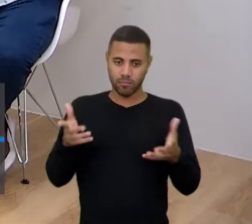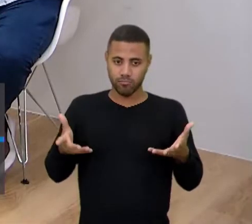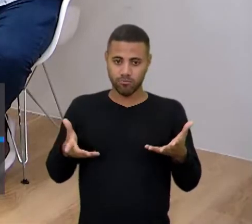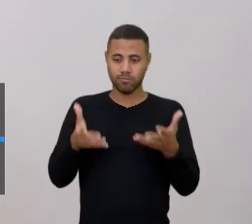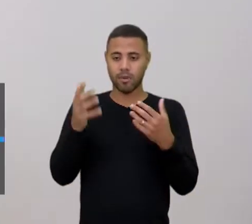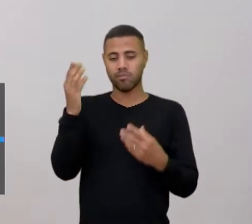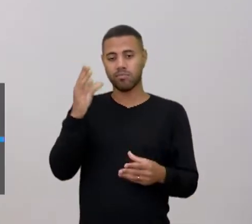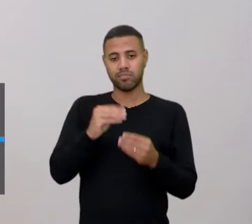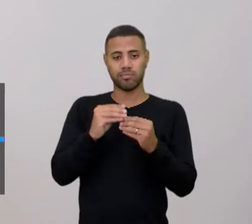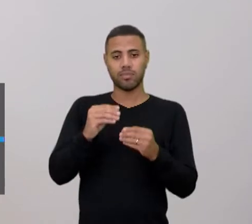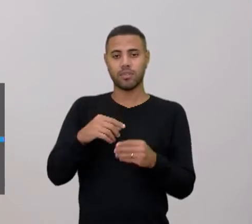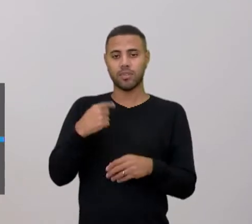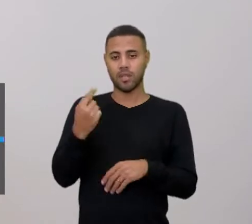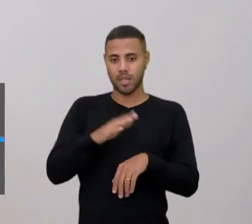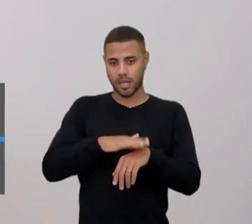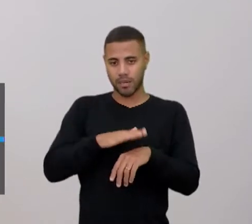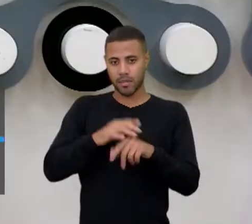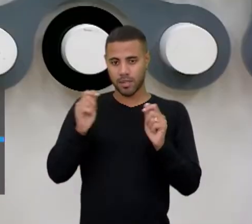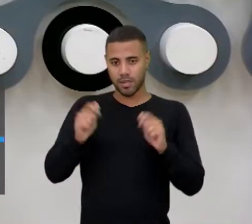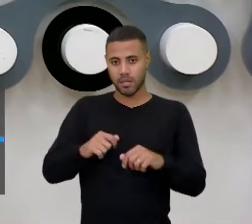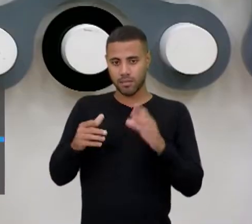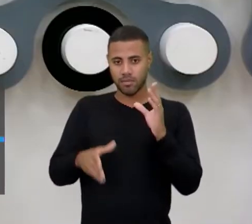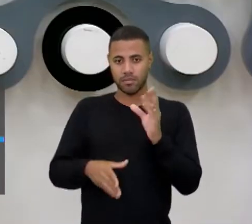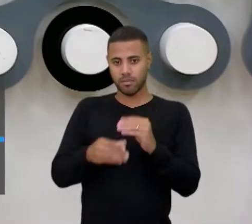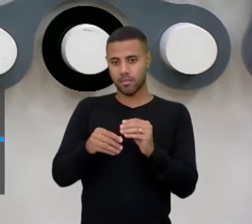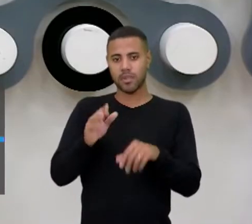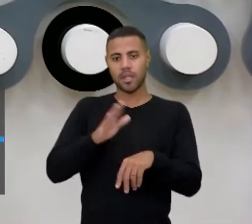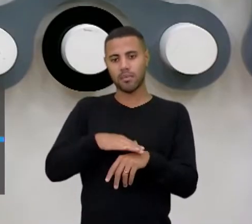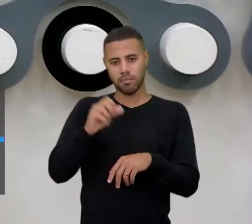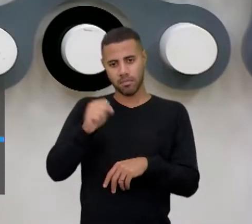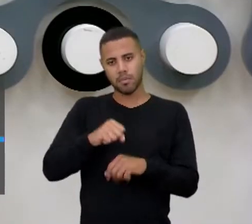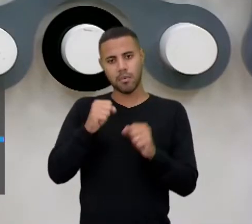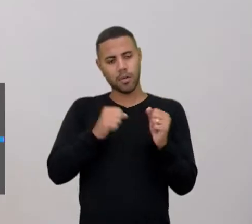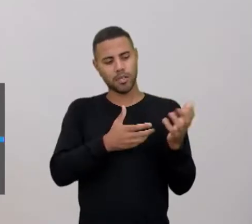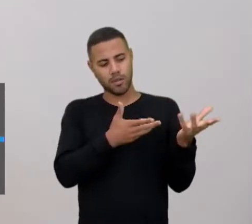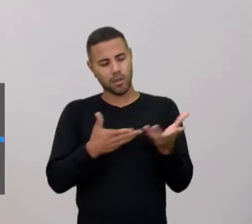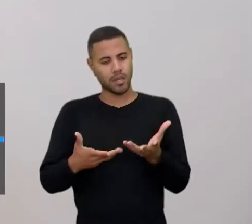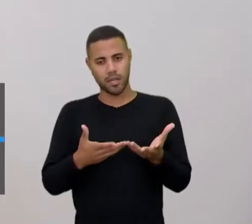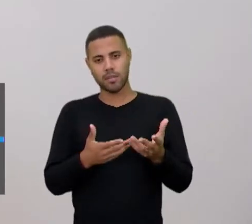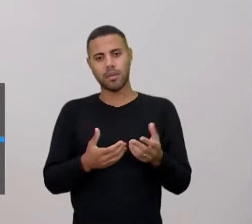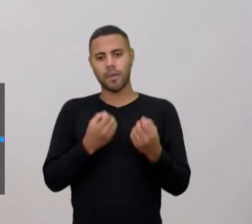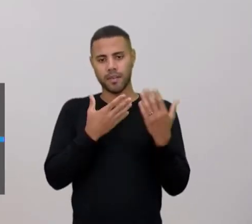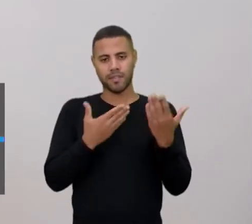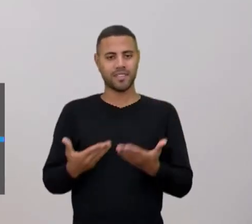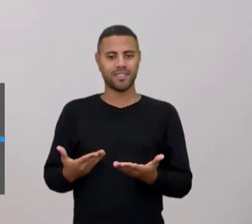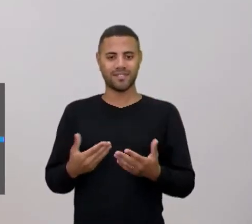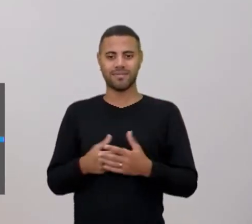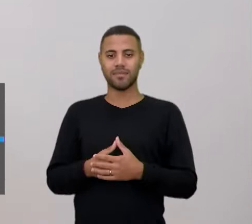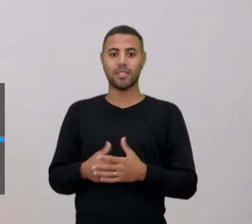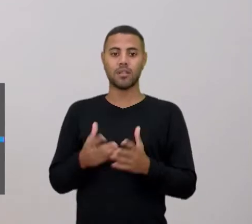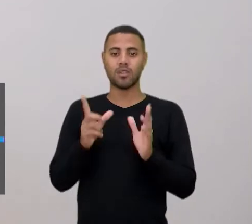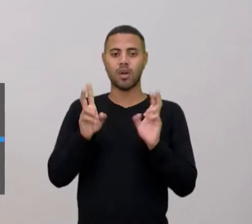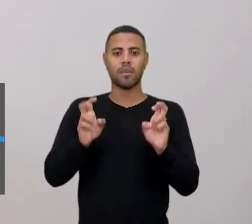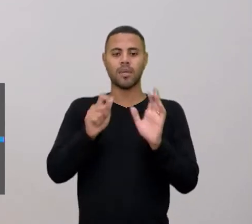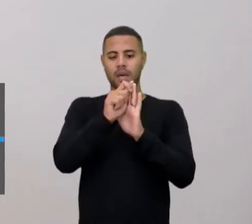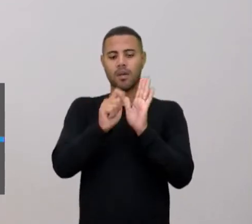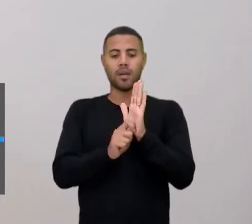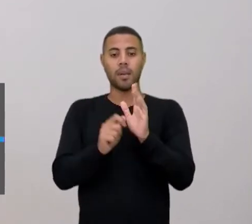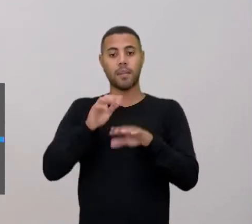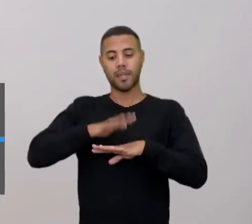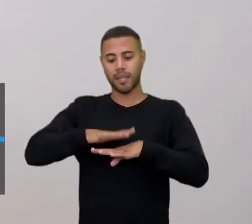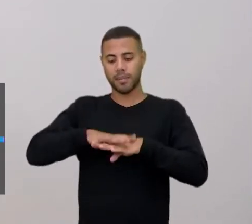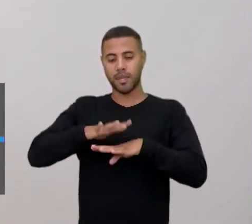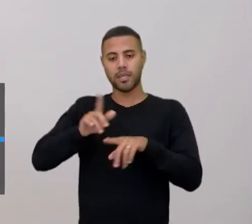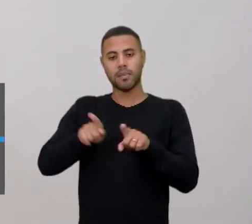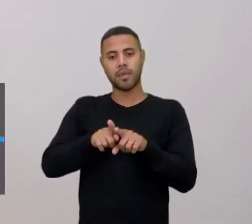dessa galera, né? A gente está com tempo? Eu posso dar uma contribuição? A gente está com tempo, claro, você é convidada. A gente está com tempo. Sobre o algoritmo, né? Na matemática, a gente usa